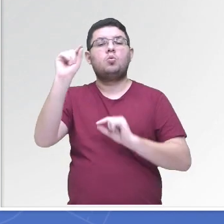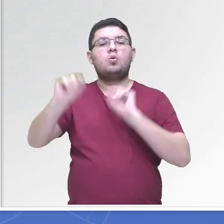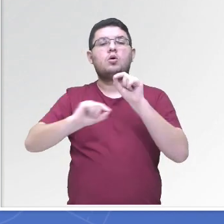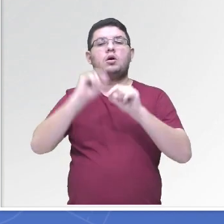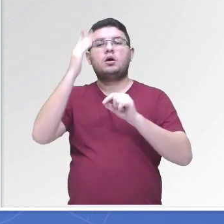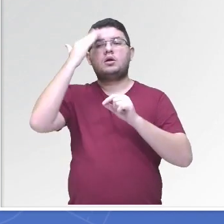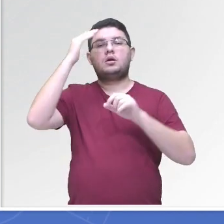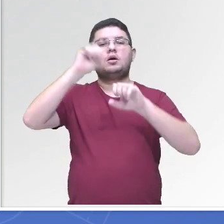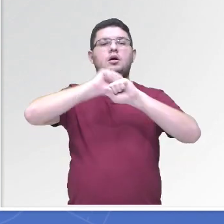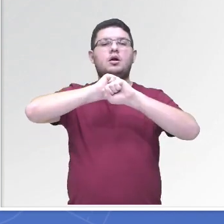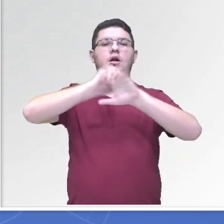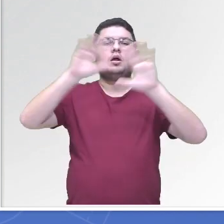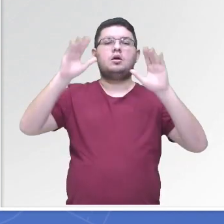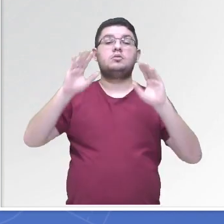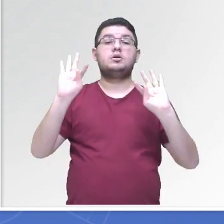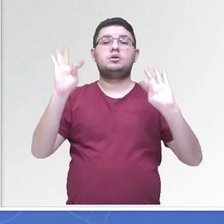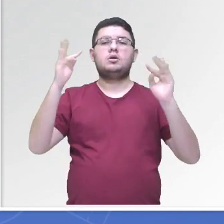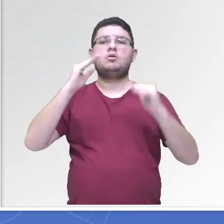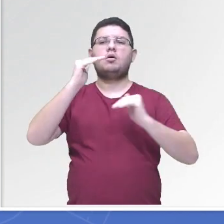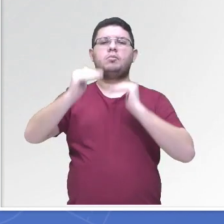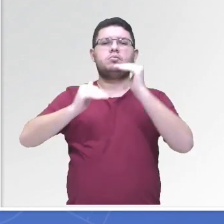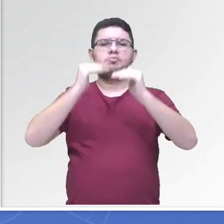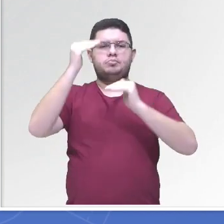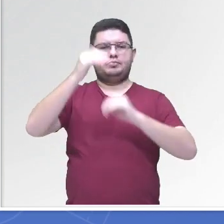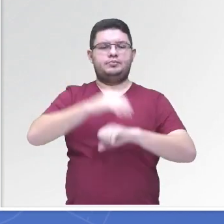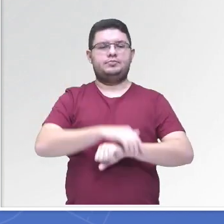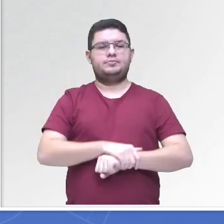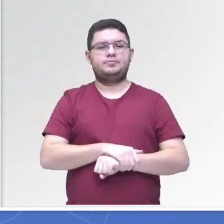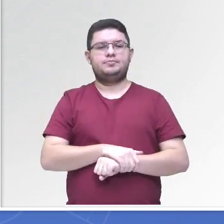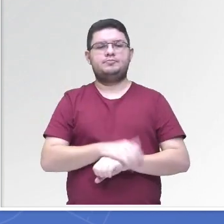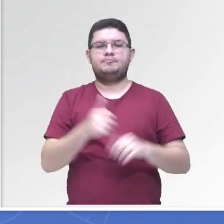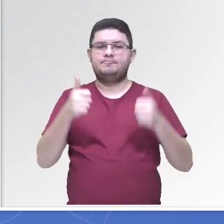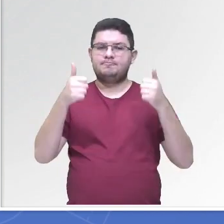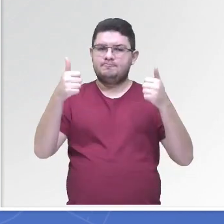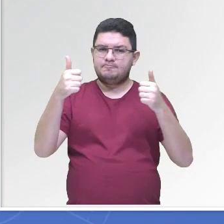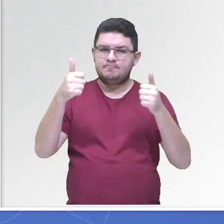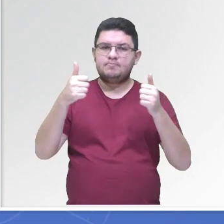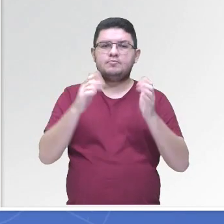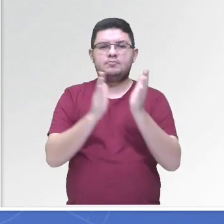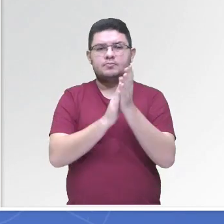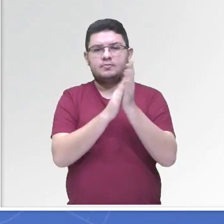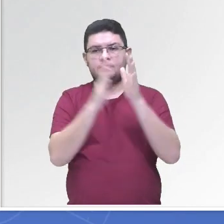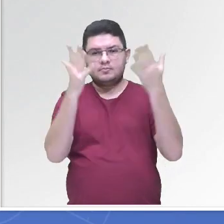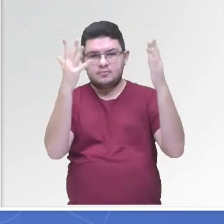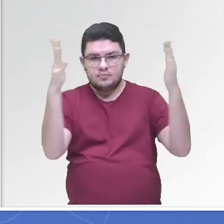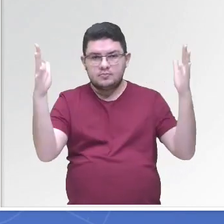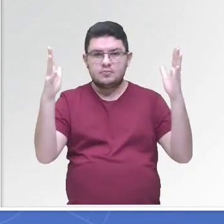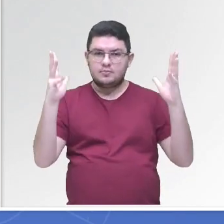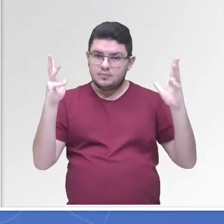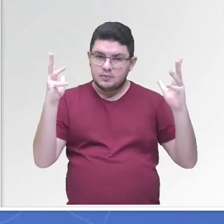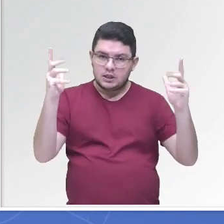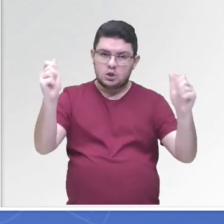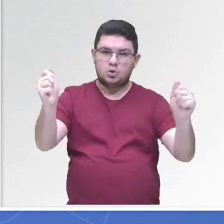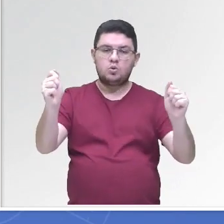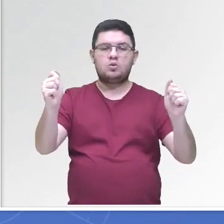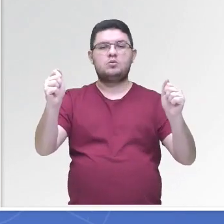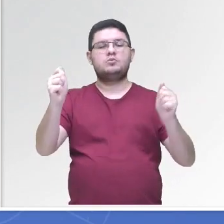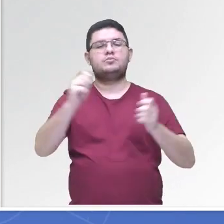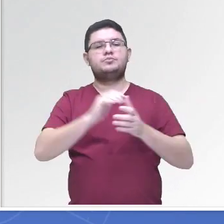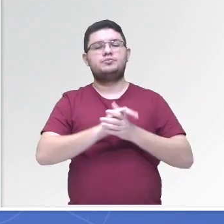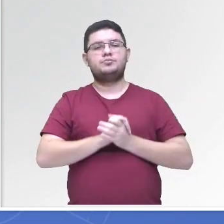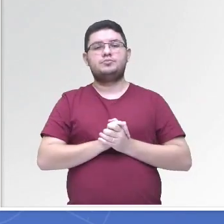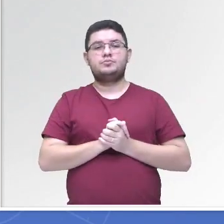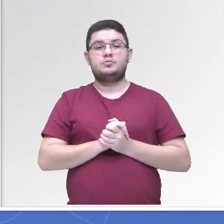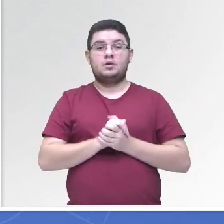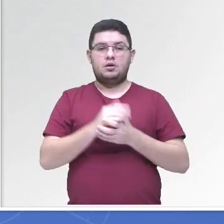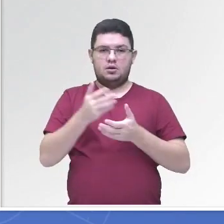avanço tecnológico da nossa sociedade. Tá bom, gente? Parabéns a todos aí que participaram da